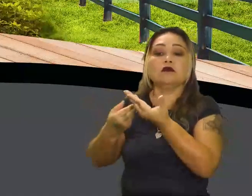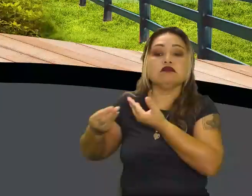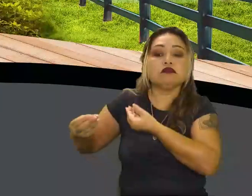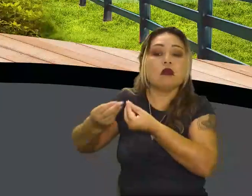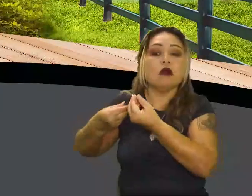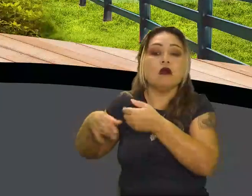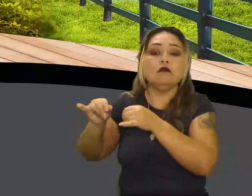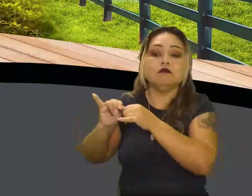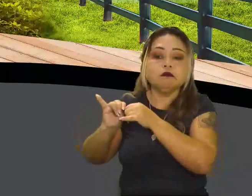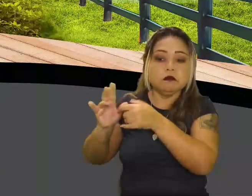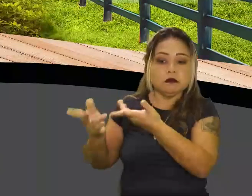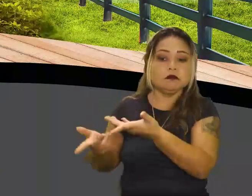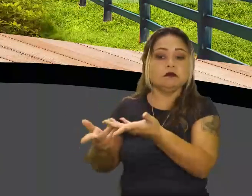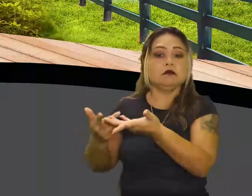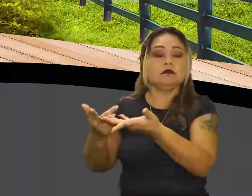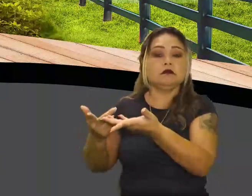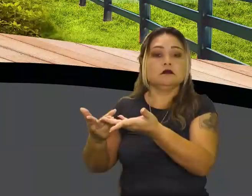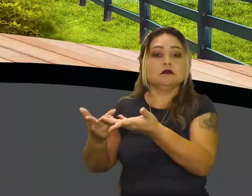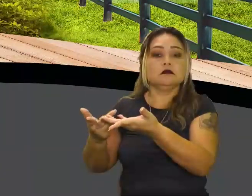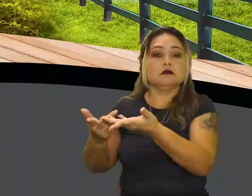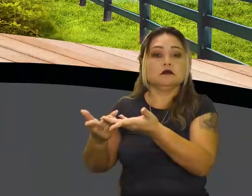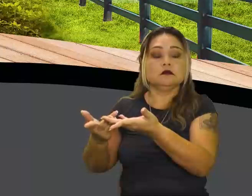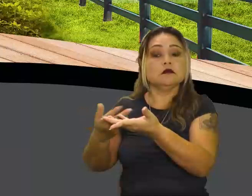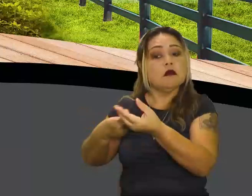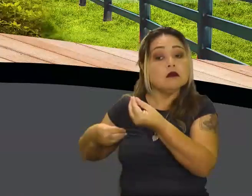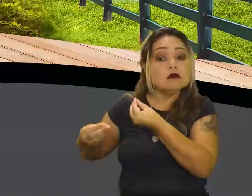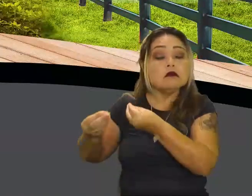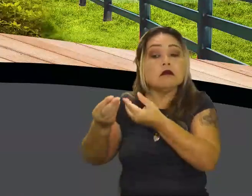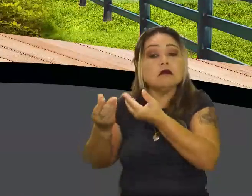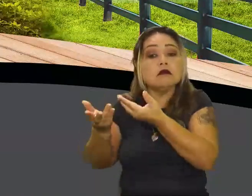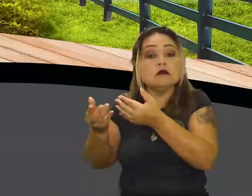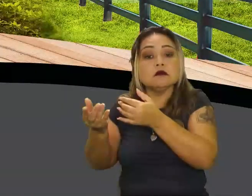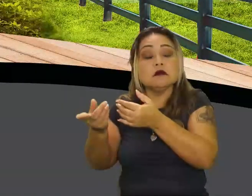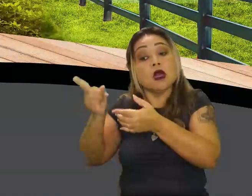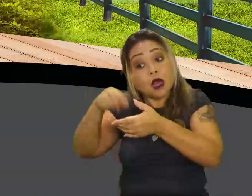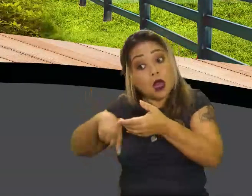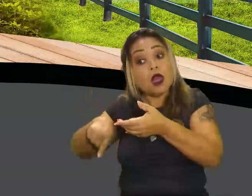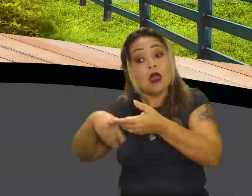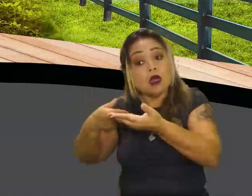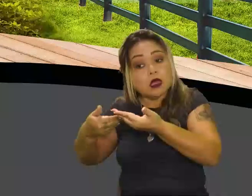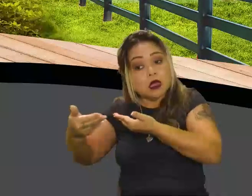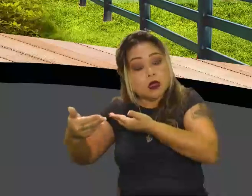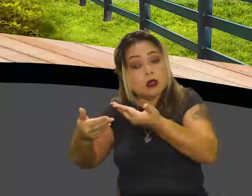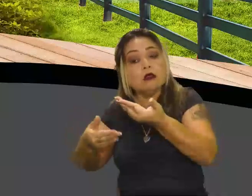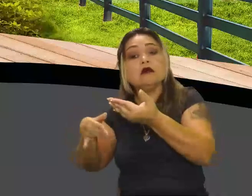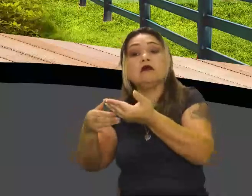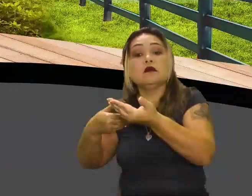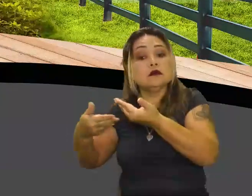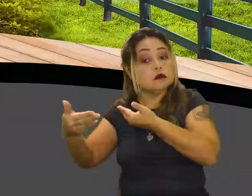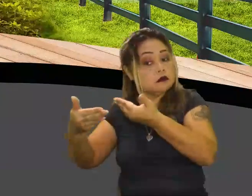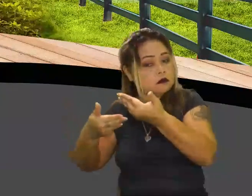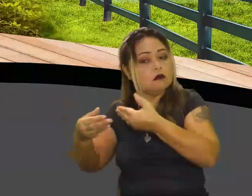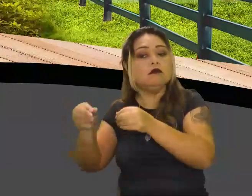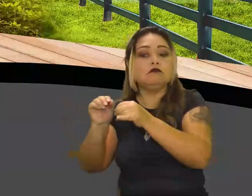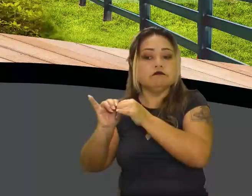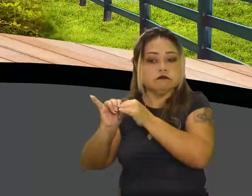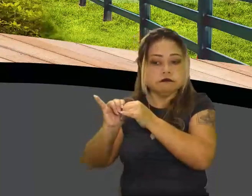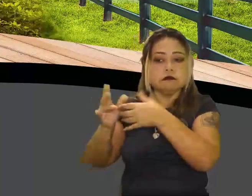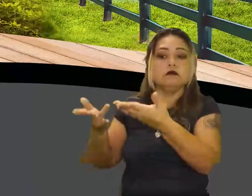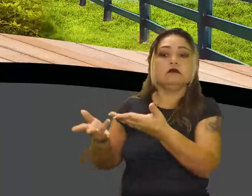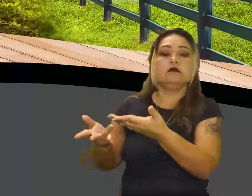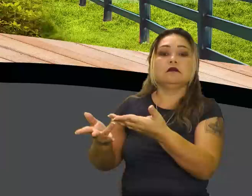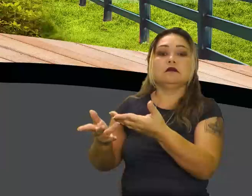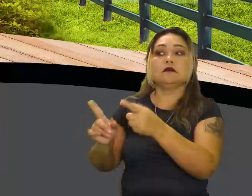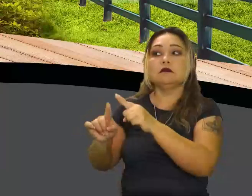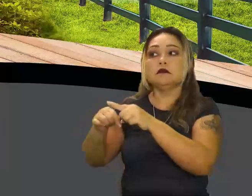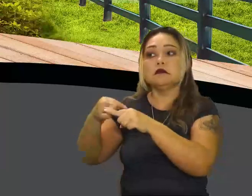intercurso sexual. Realizar o que, professor? Isso mesmo, o intercurso sexual.